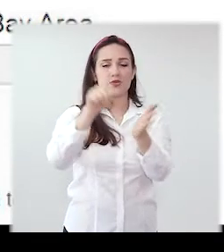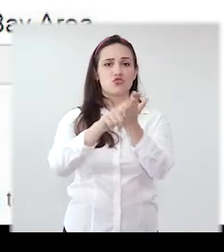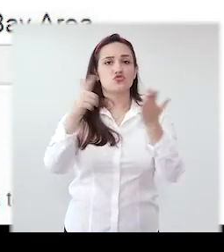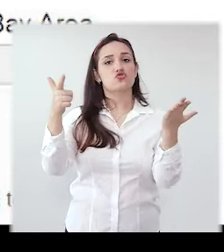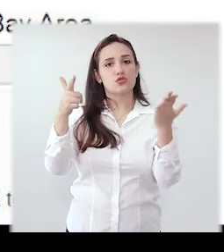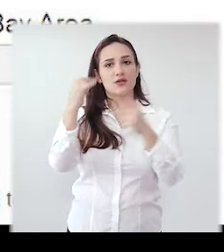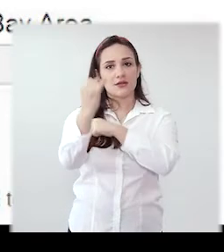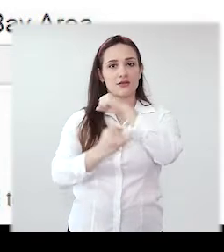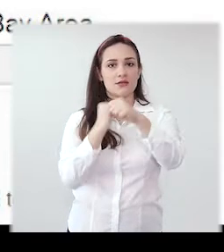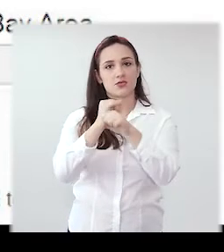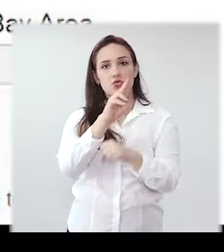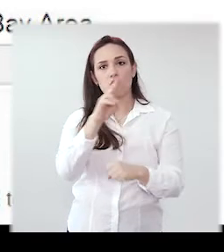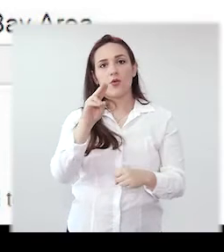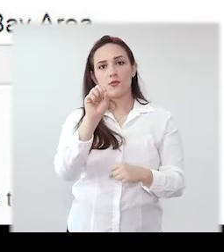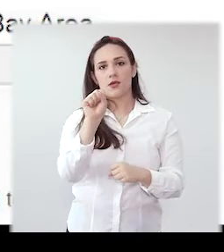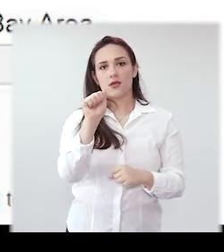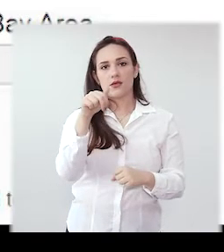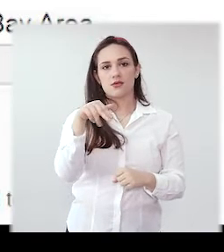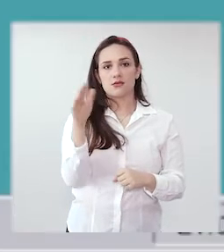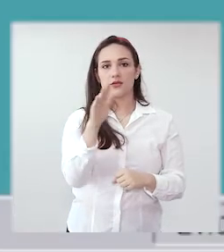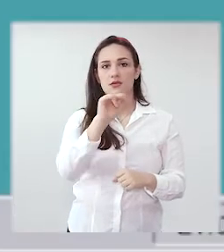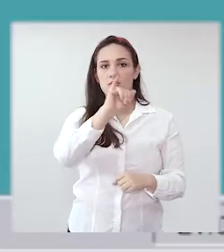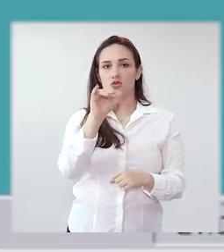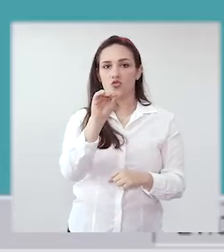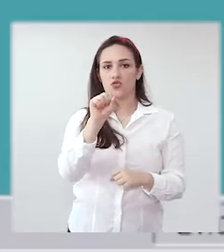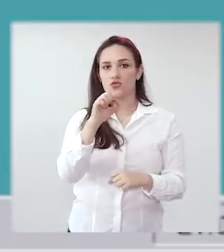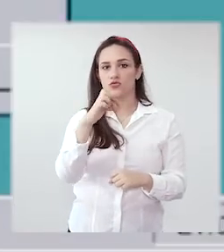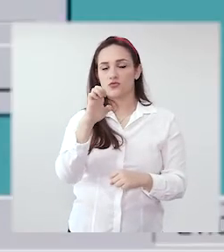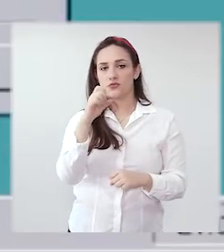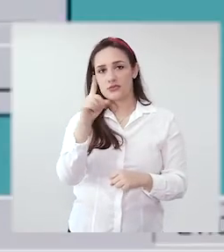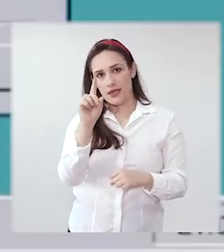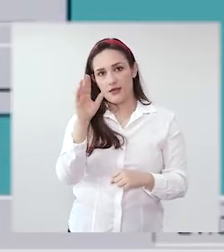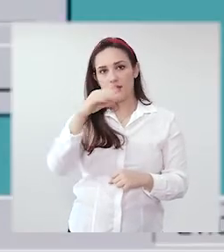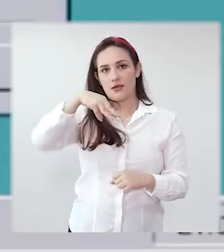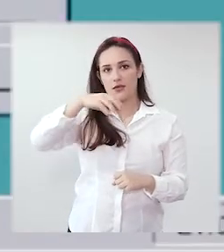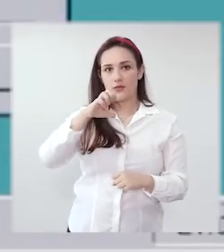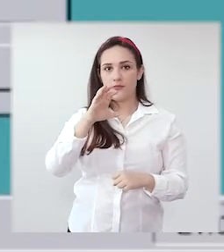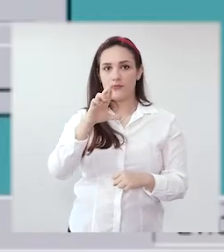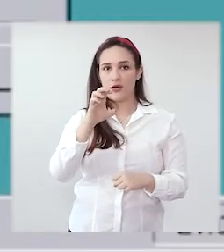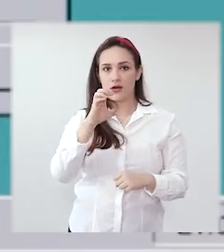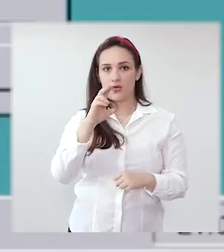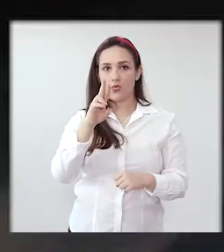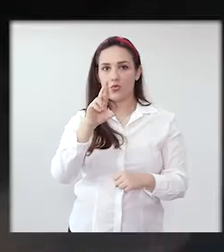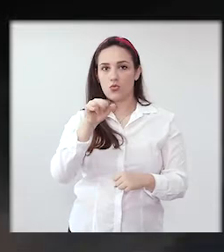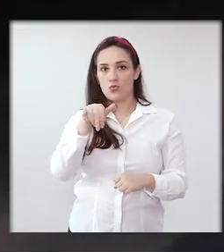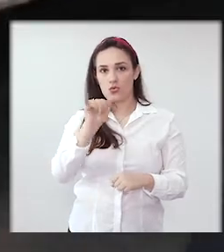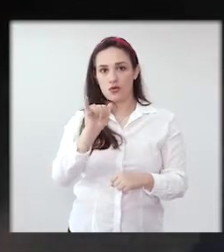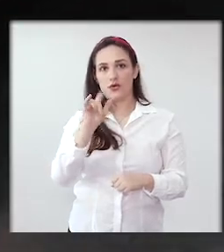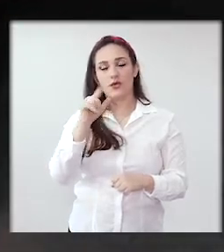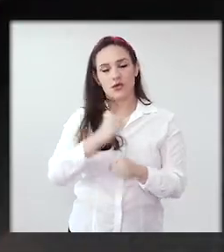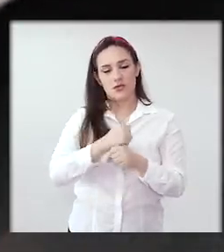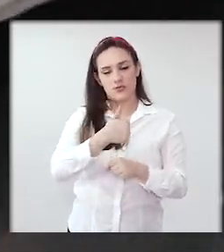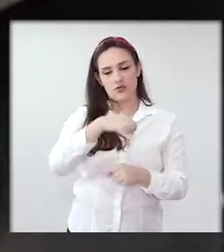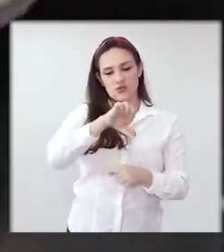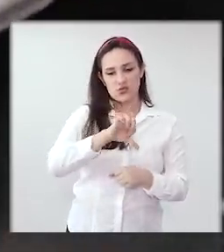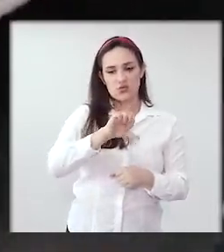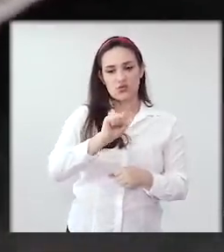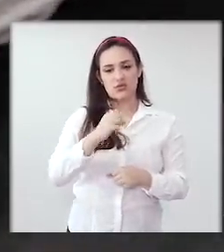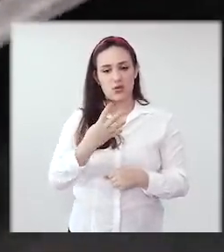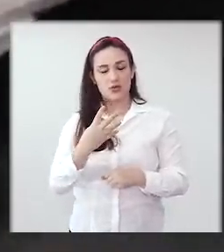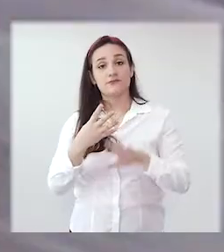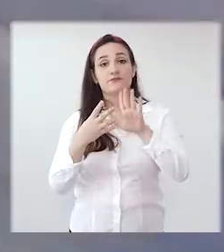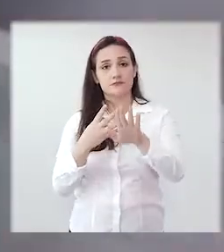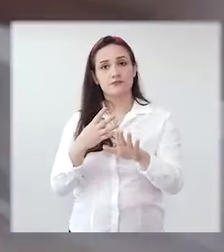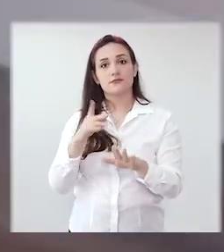para a internet foi o San José Mercury, em 1994. No mesmo ano, no Brasil,